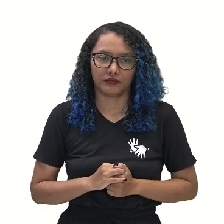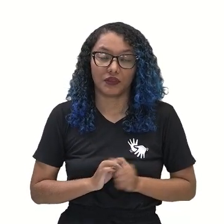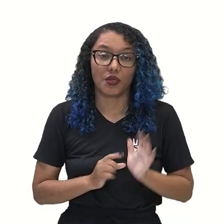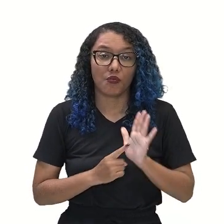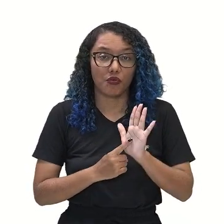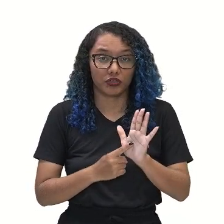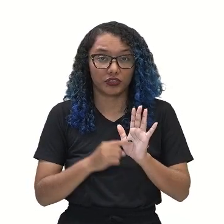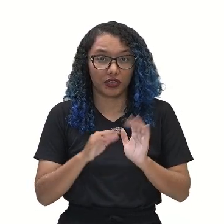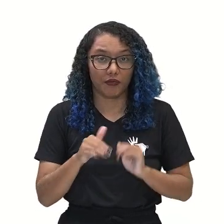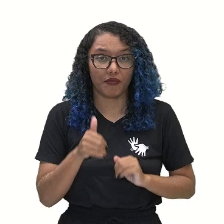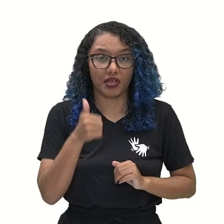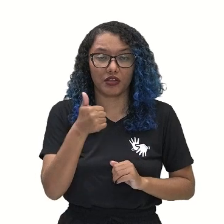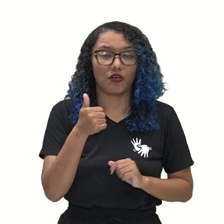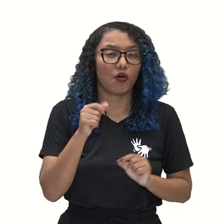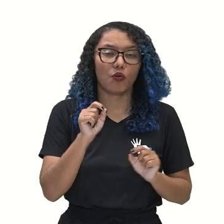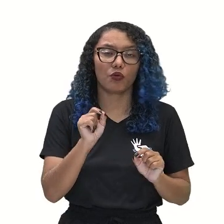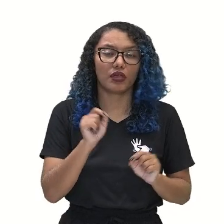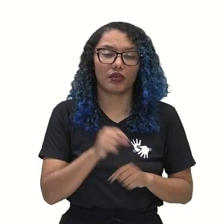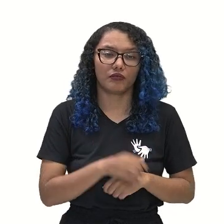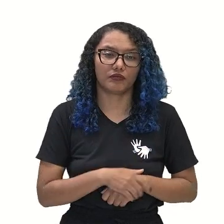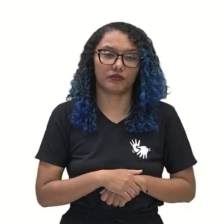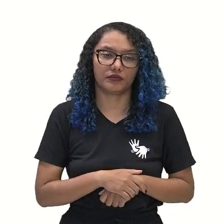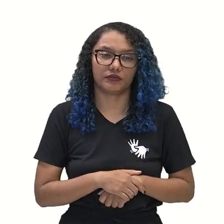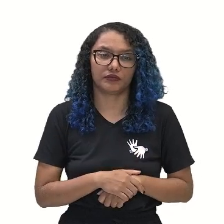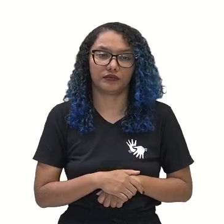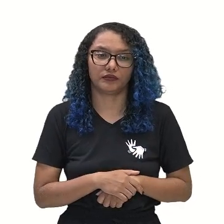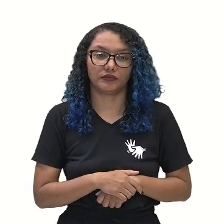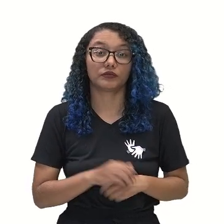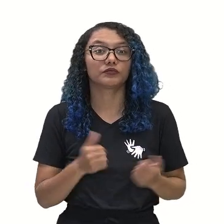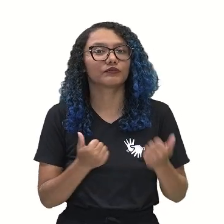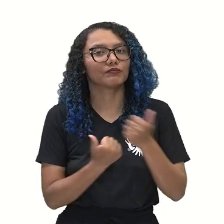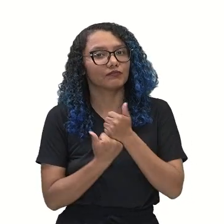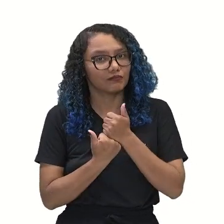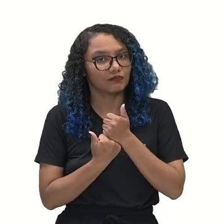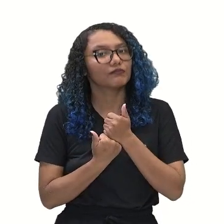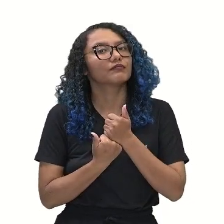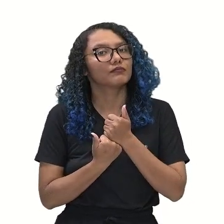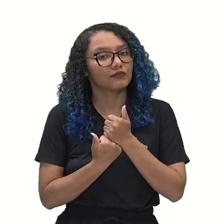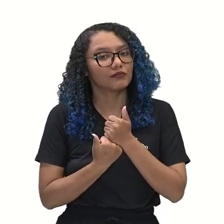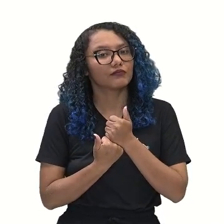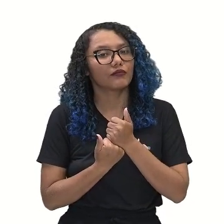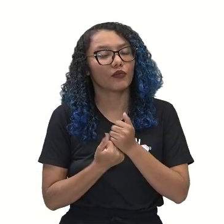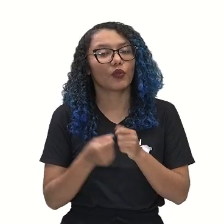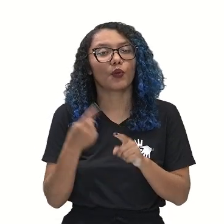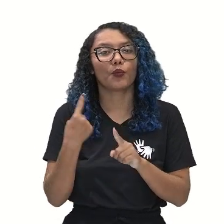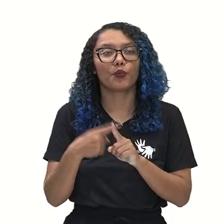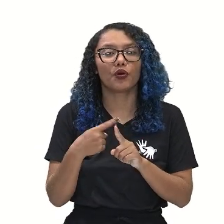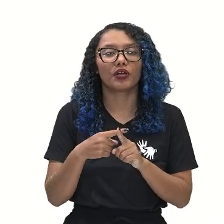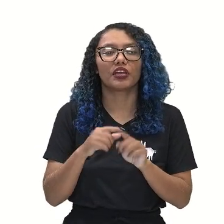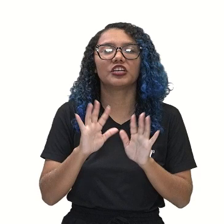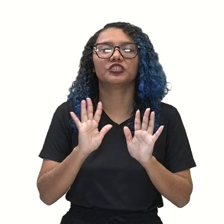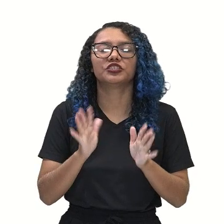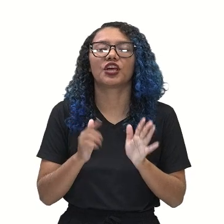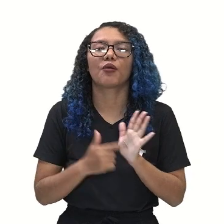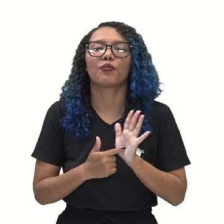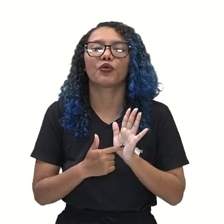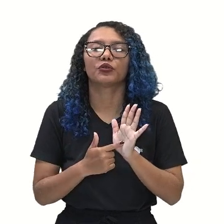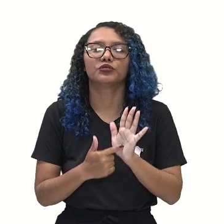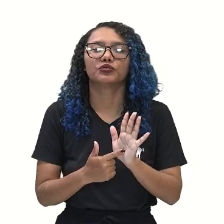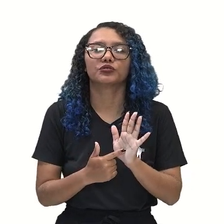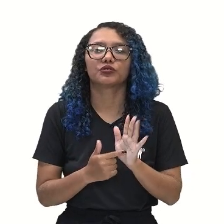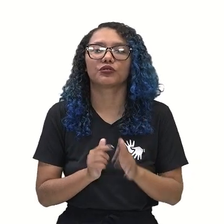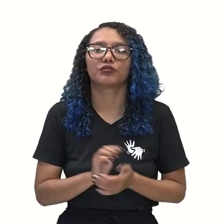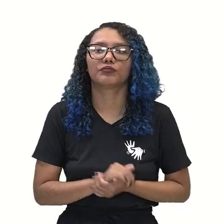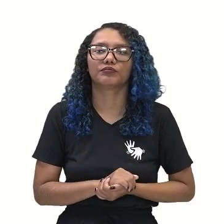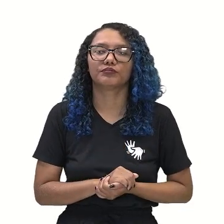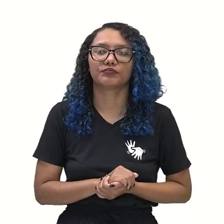melhor substituir, ó, certo? Porque ele já me deu em separado a variável